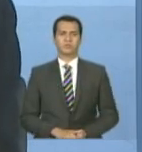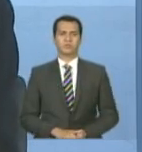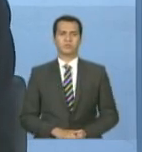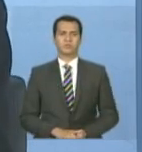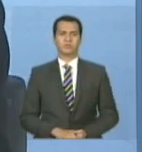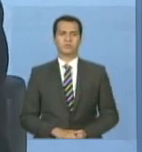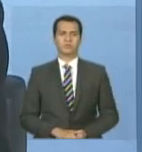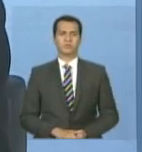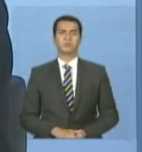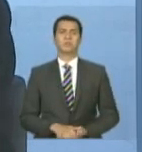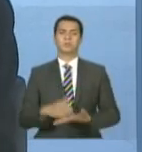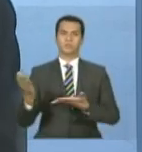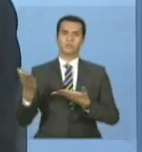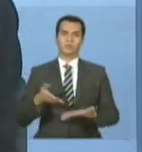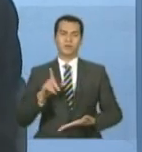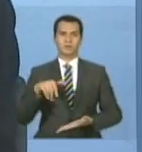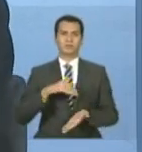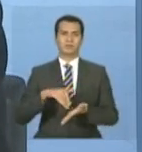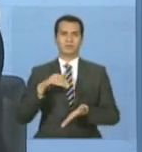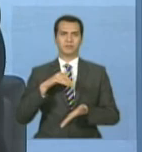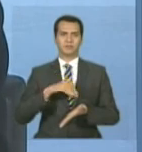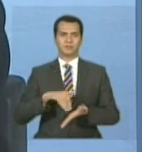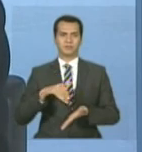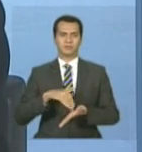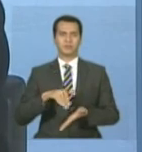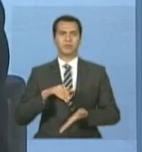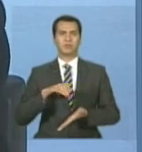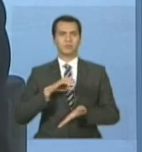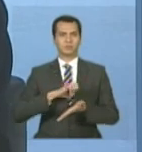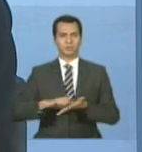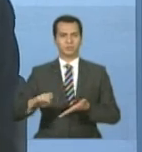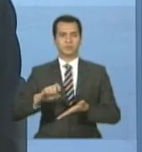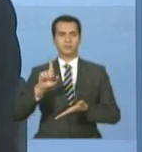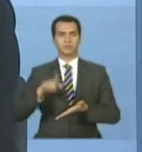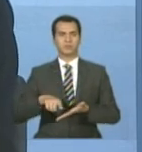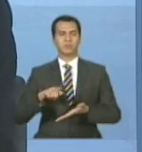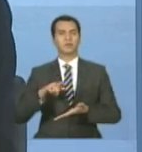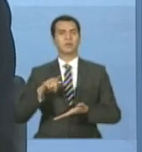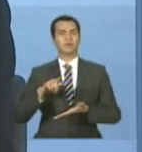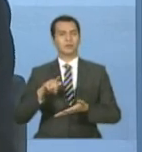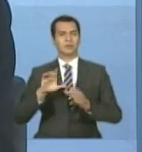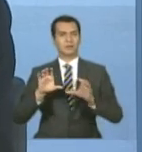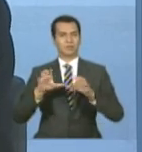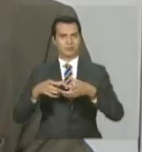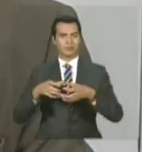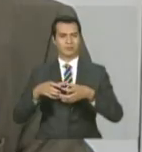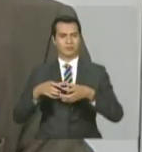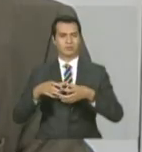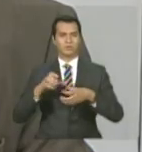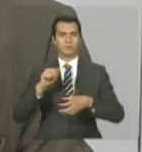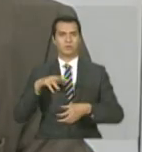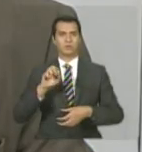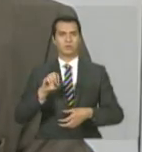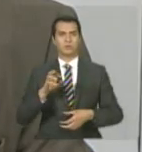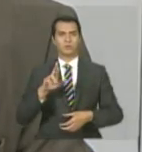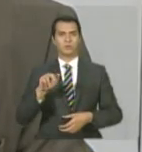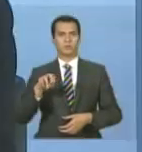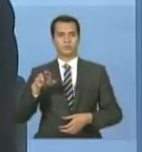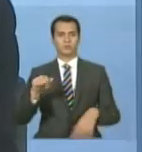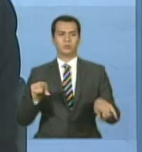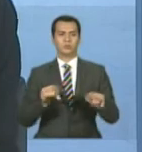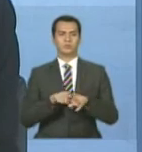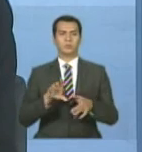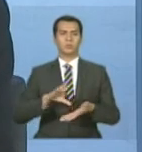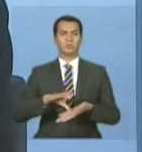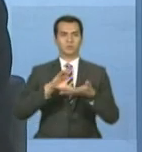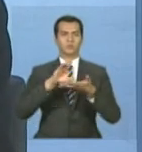é o secretário executivo da Câmara Interministerial de Segurança Alimentar e Nutricional, Onaur Ruano, e a conselheira